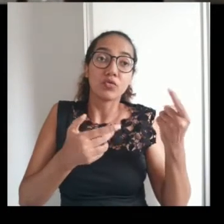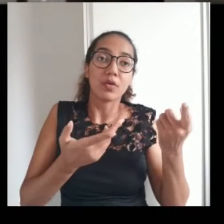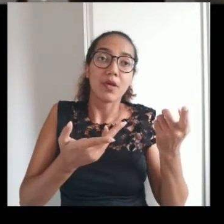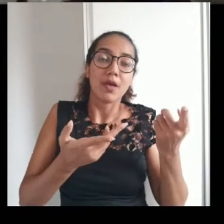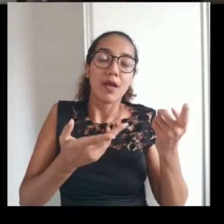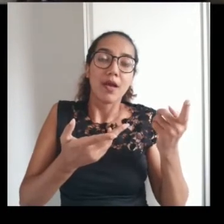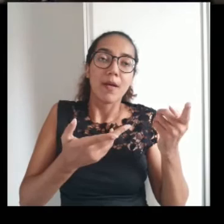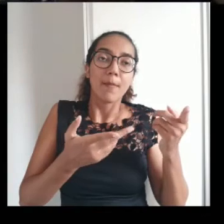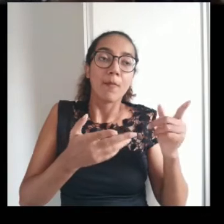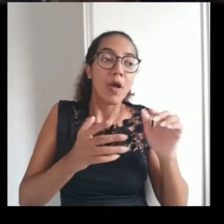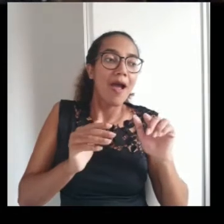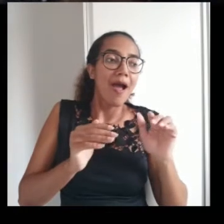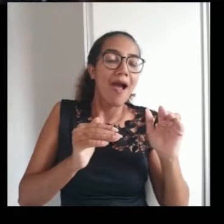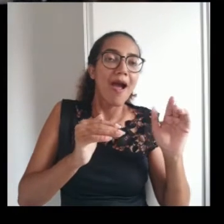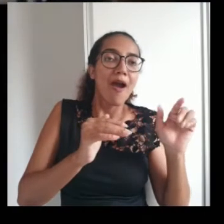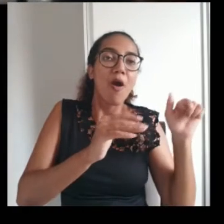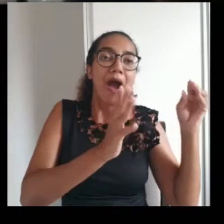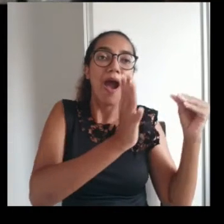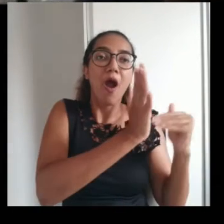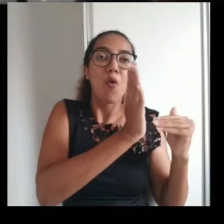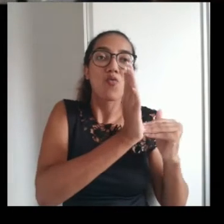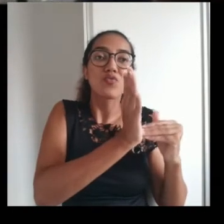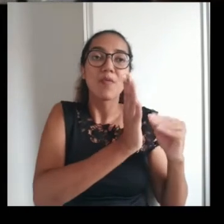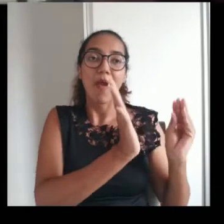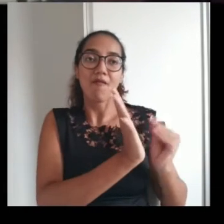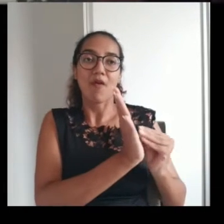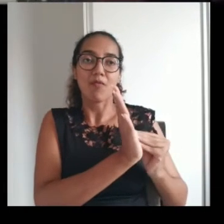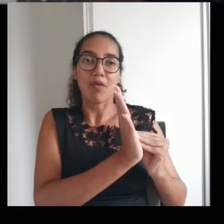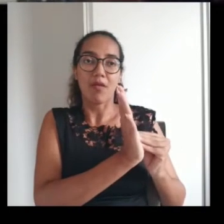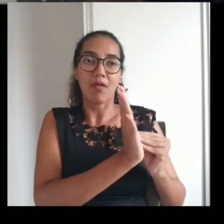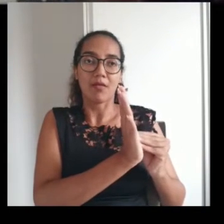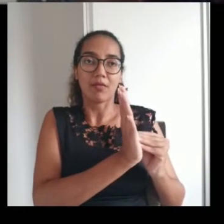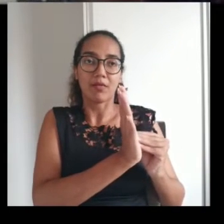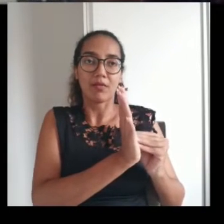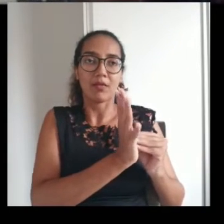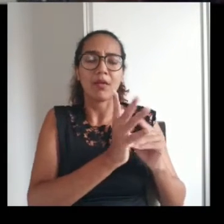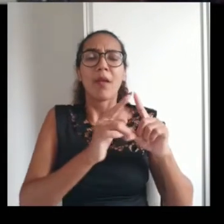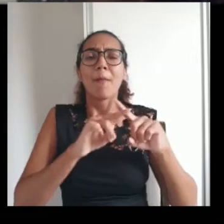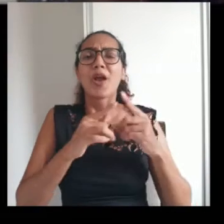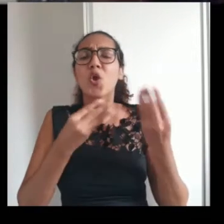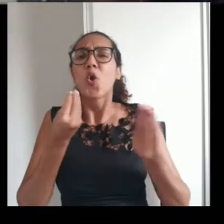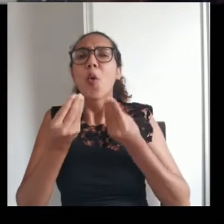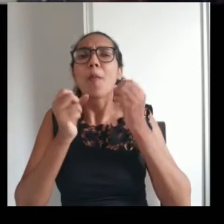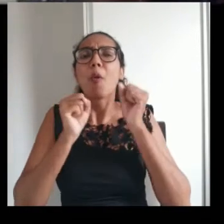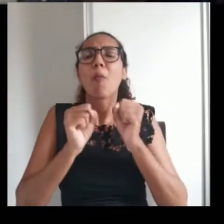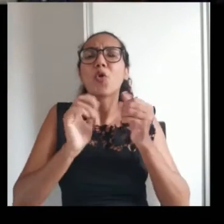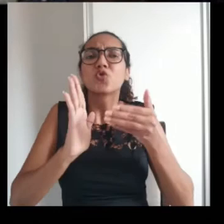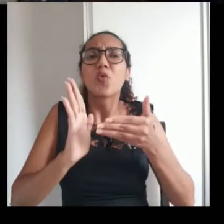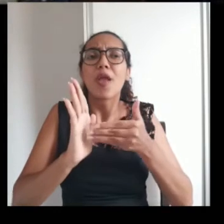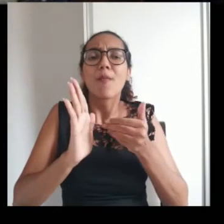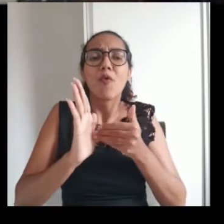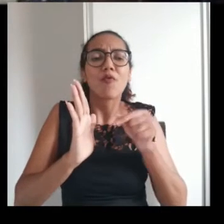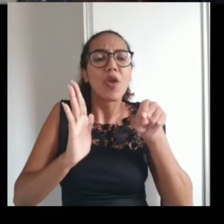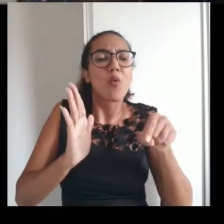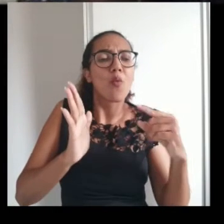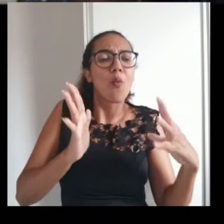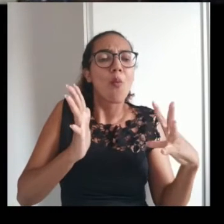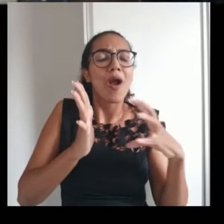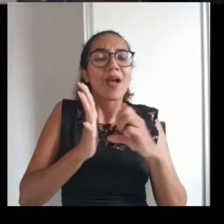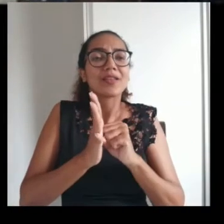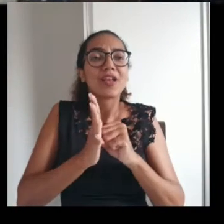né? E aí, como é que eu posso remover uma conta sem tanto impacto? Alguém tem alguma sugestão a dar?